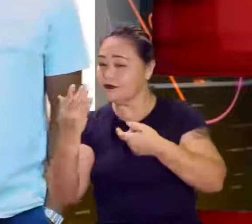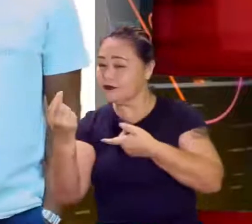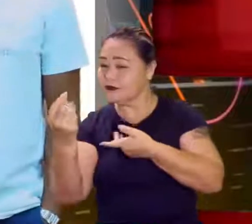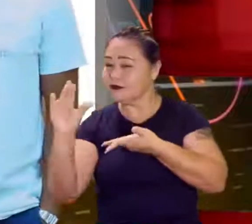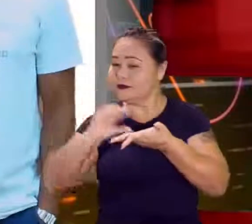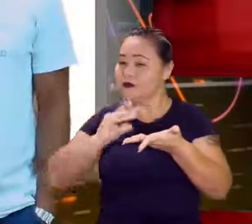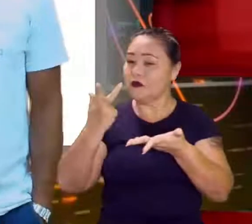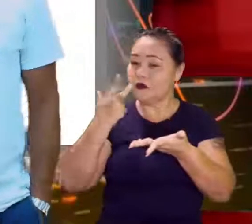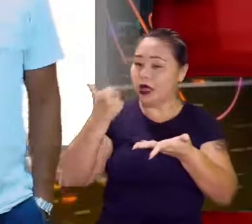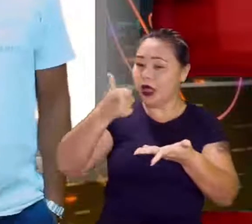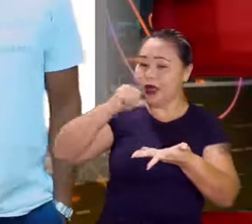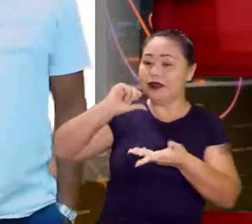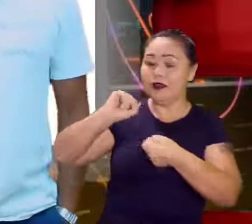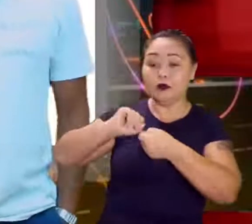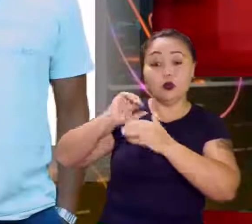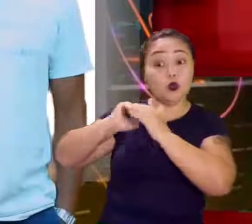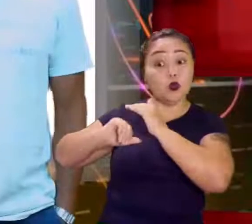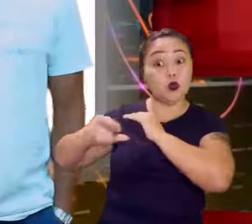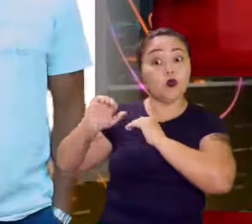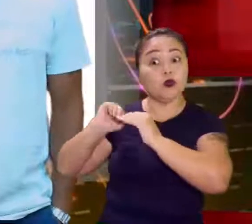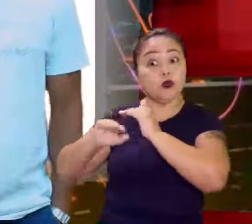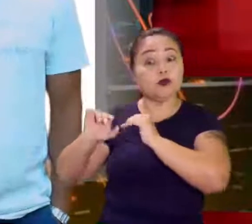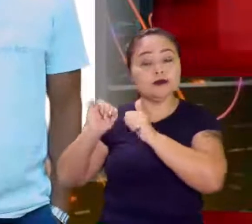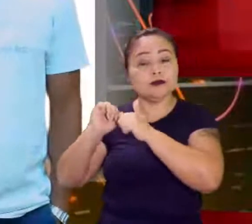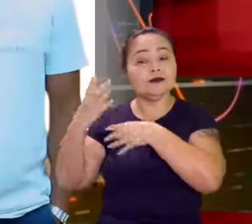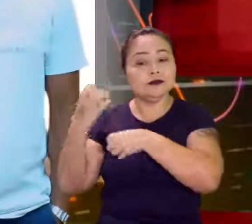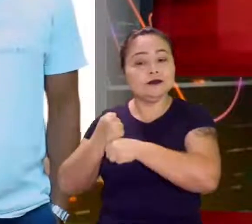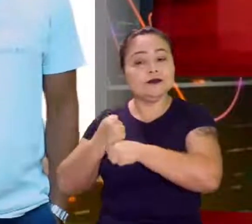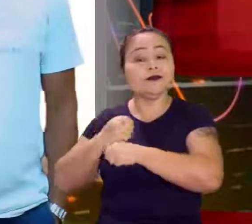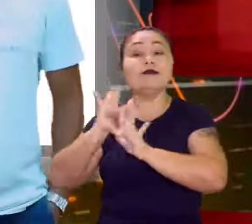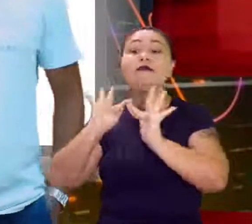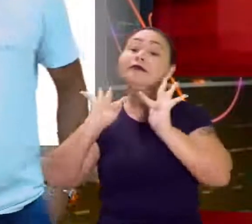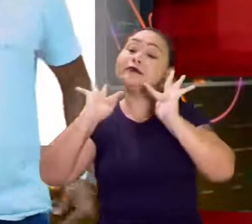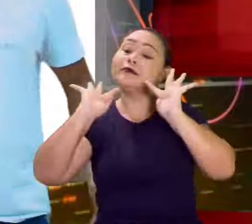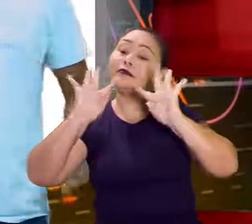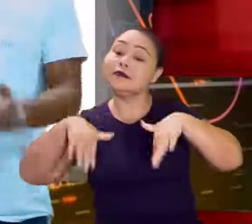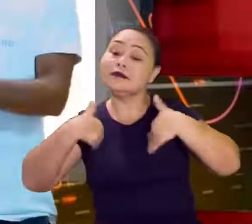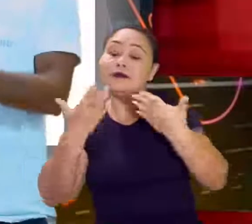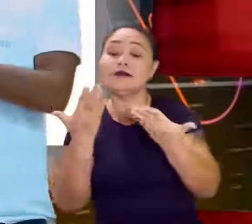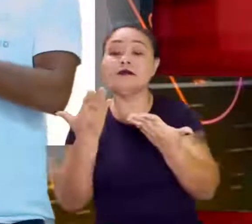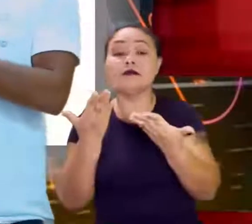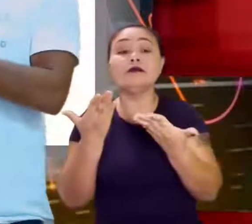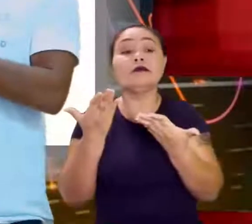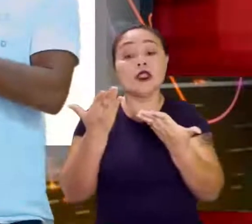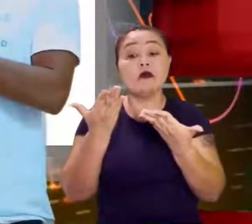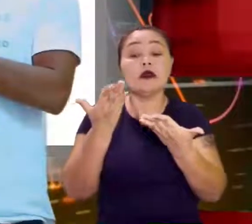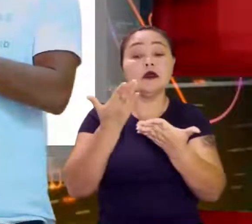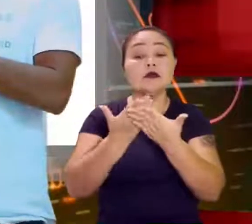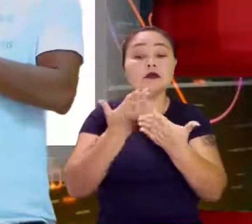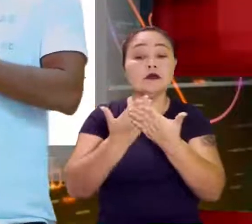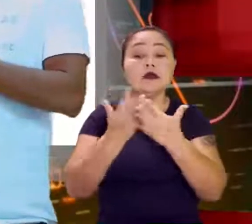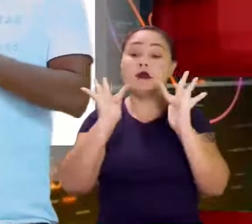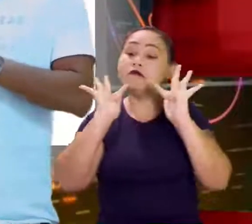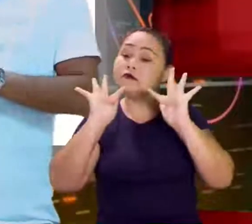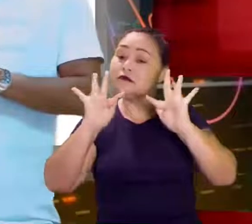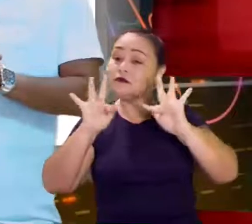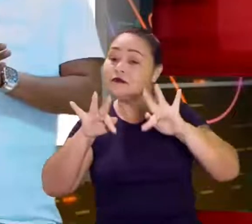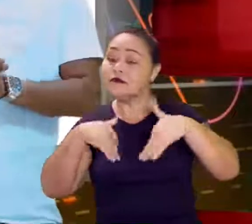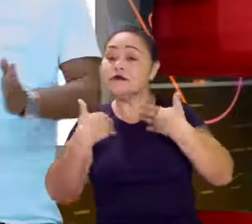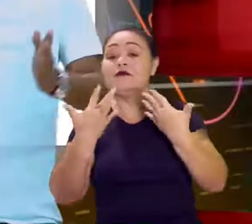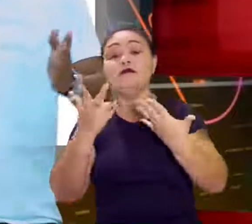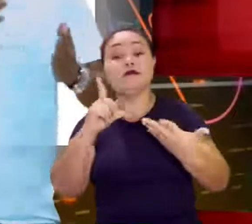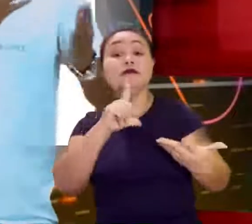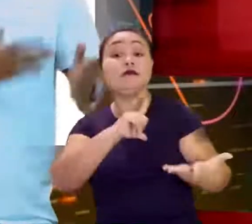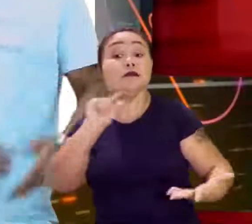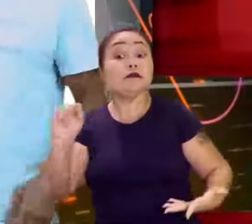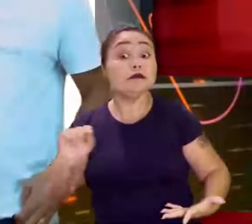economizando, vai juntando, né? Olha aí, boa ideia, né? E para finalizar a nossa aula, fechar com aquela chave de ouro.